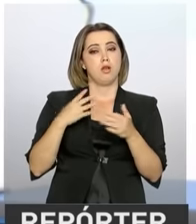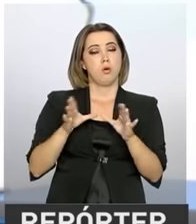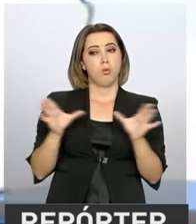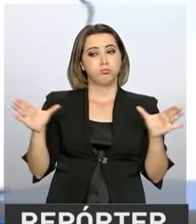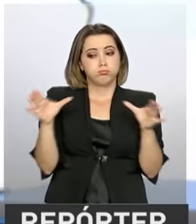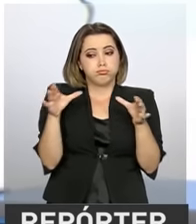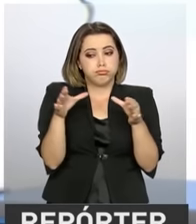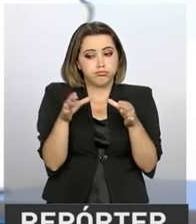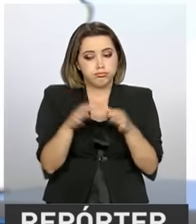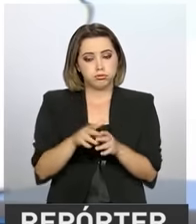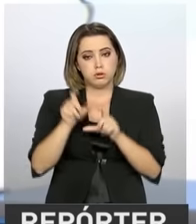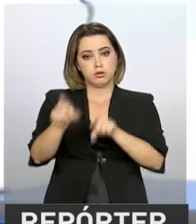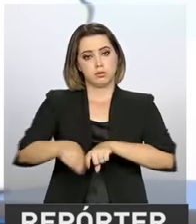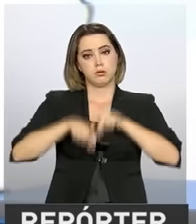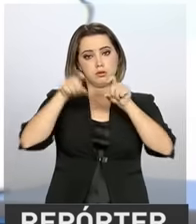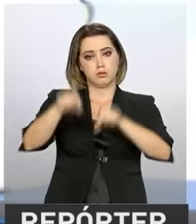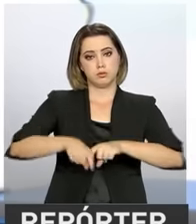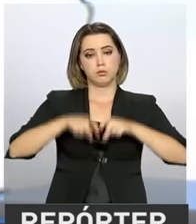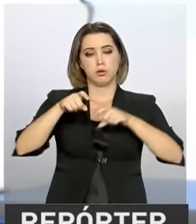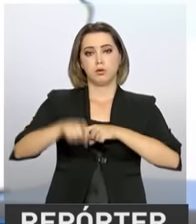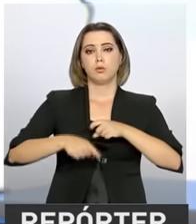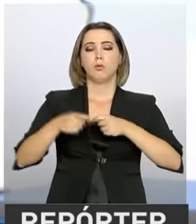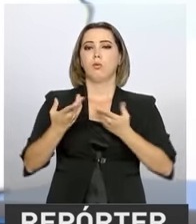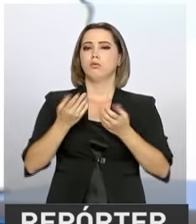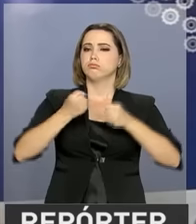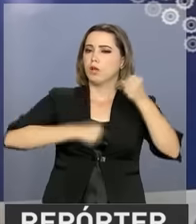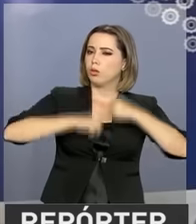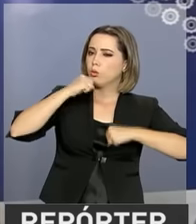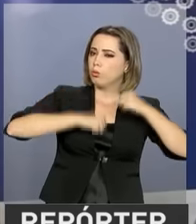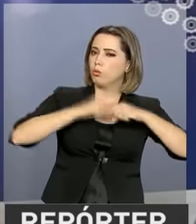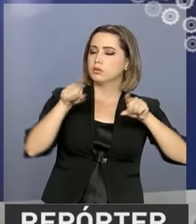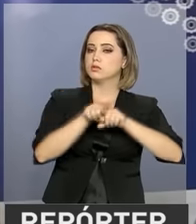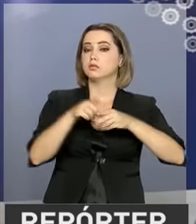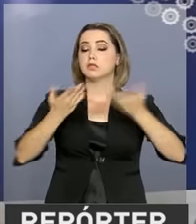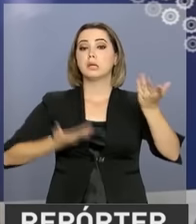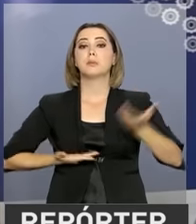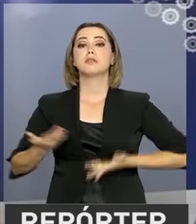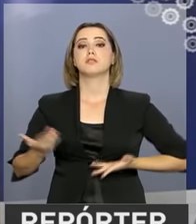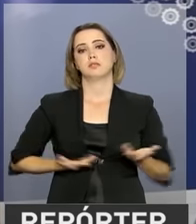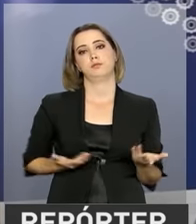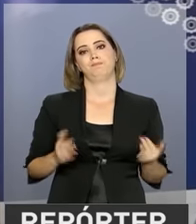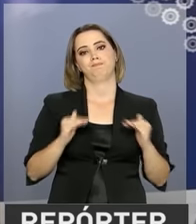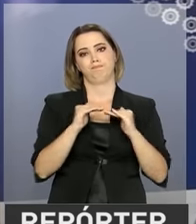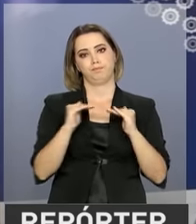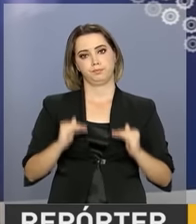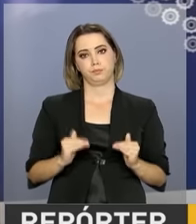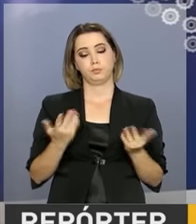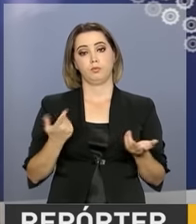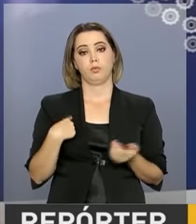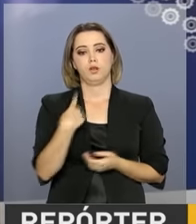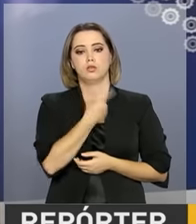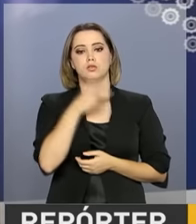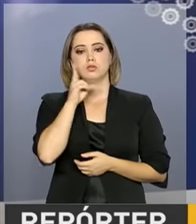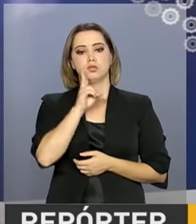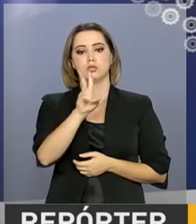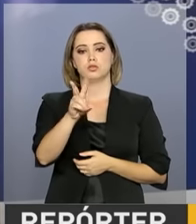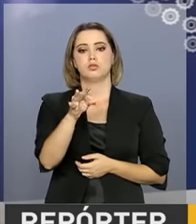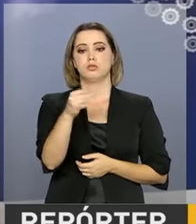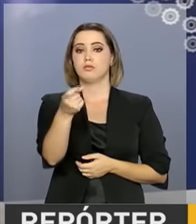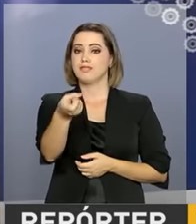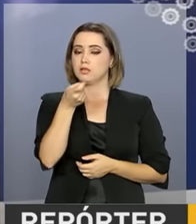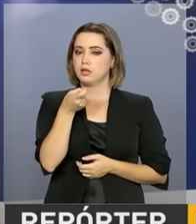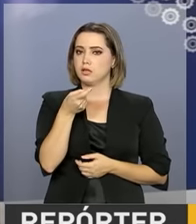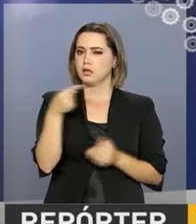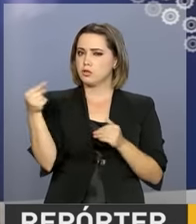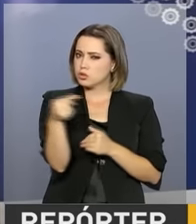também no setor de serviços mas isso já começa a mudar a gente já viu que as taxas negativas começaram a